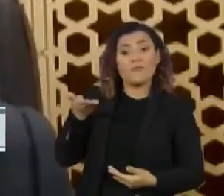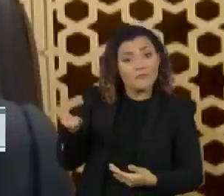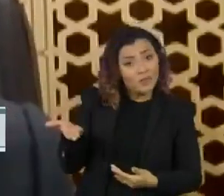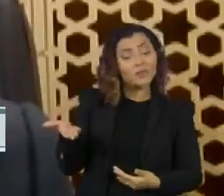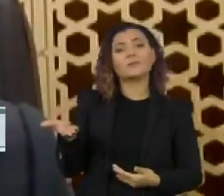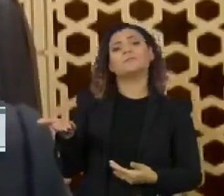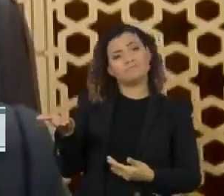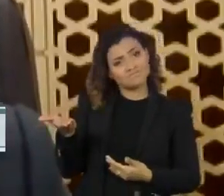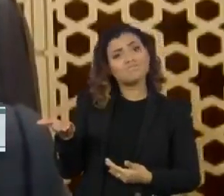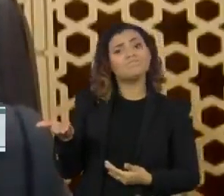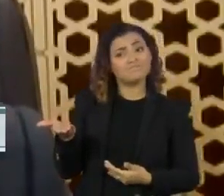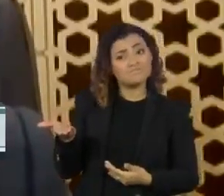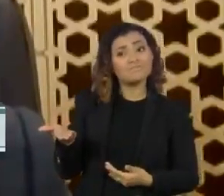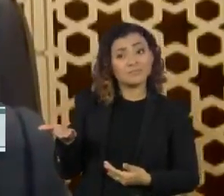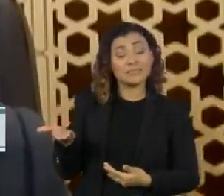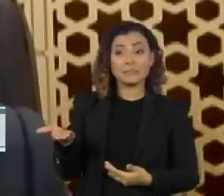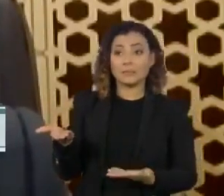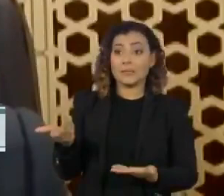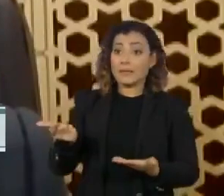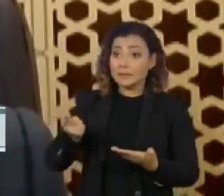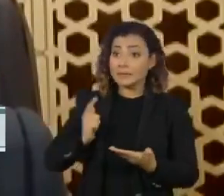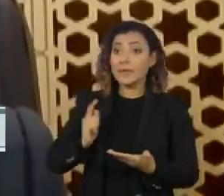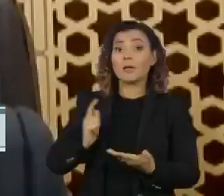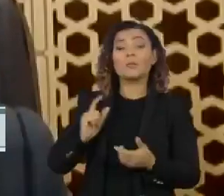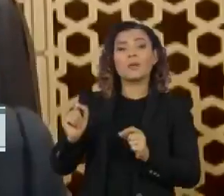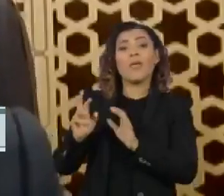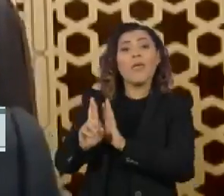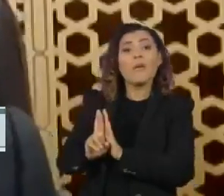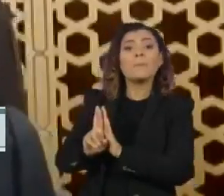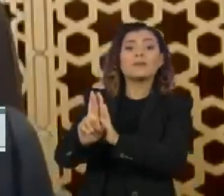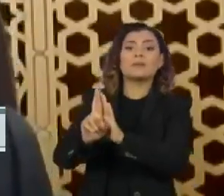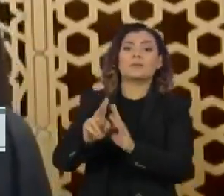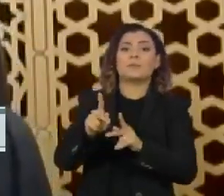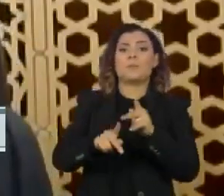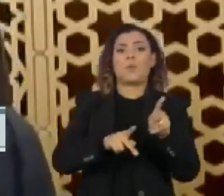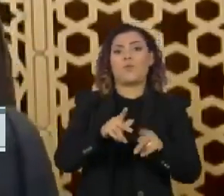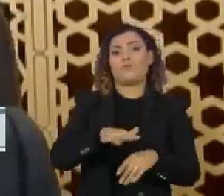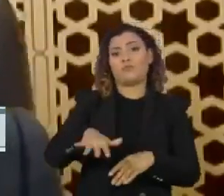carregando, pelo menos, o nome do Islã, que ele representa de uma forma correta.